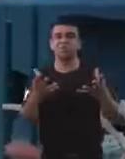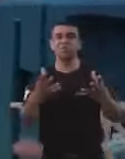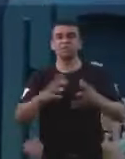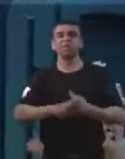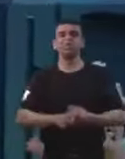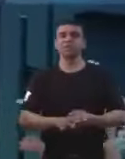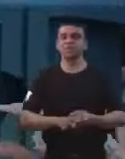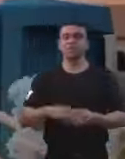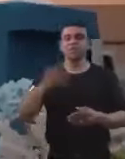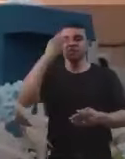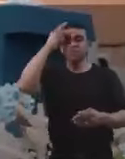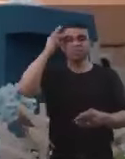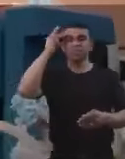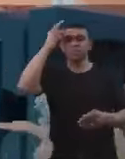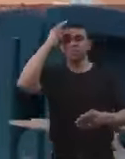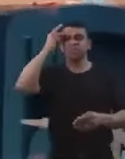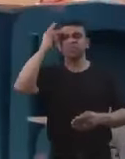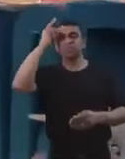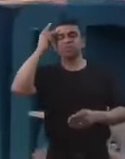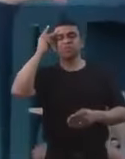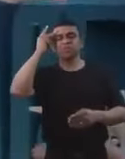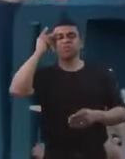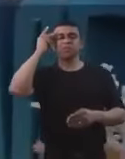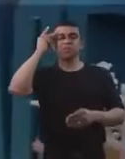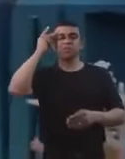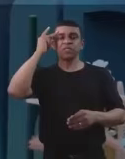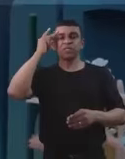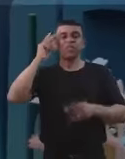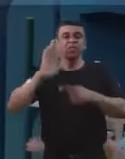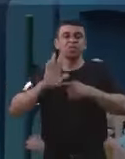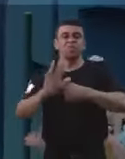fotos mentirosas cheias de filtro, cheguei no topo, ainda põe a